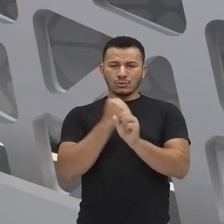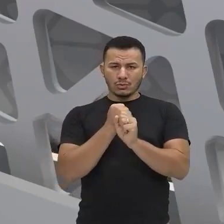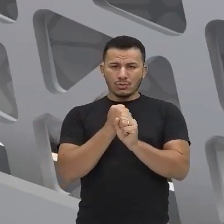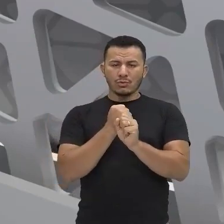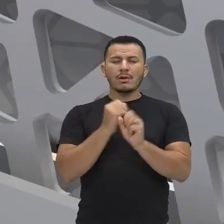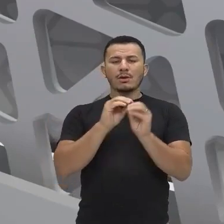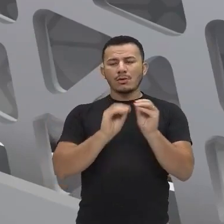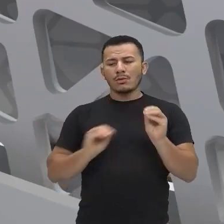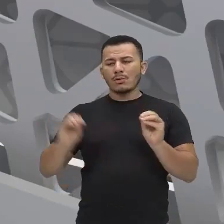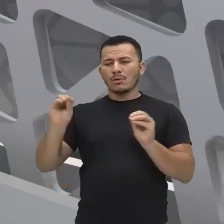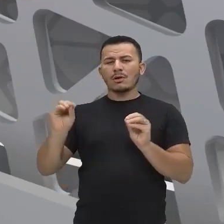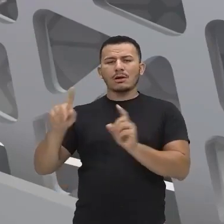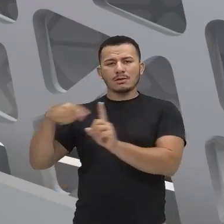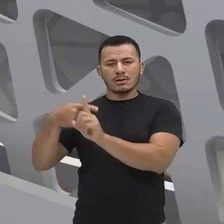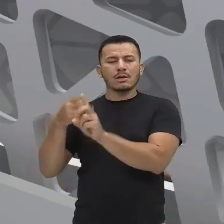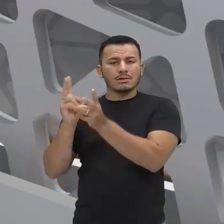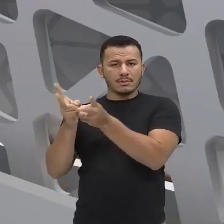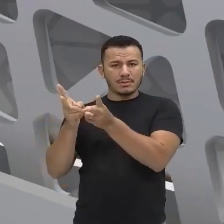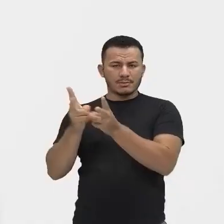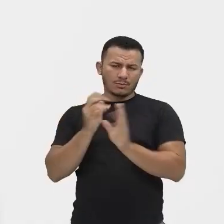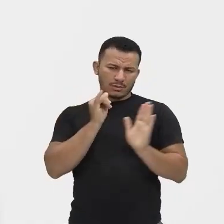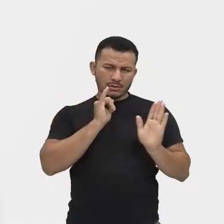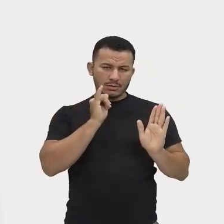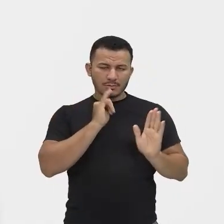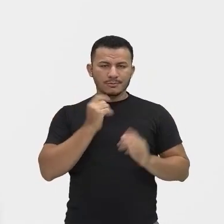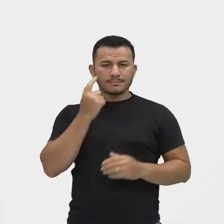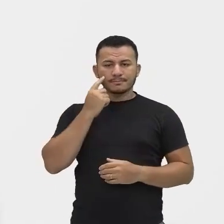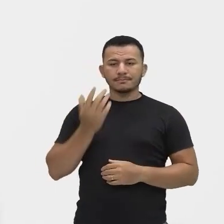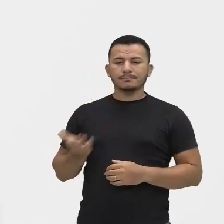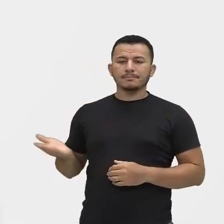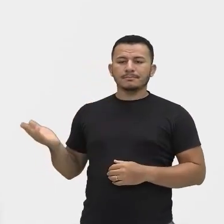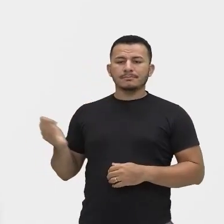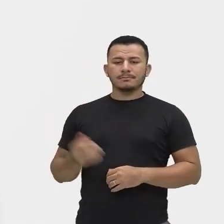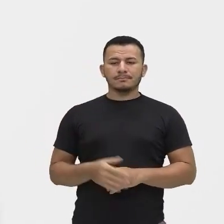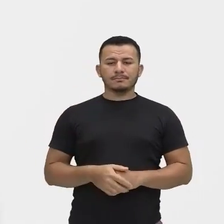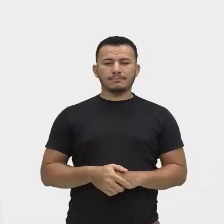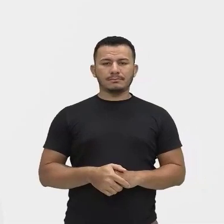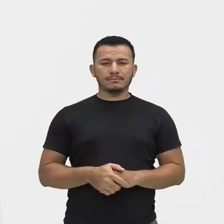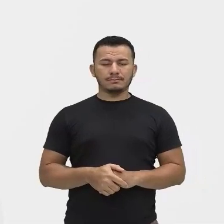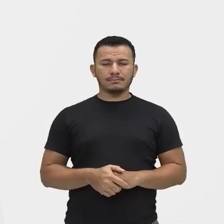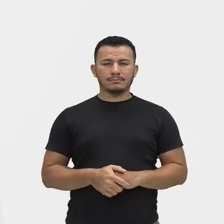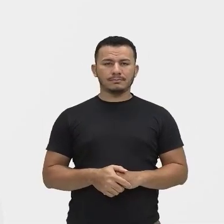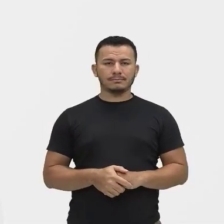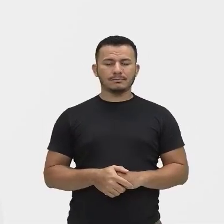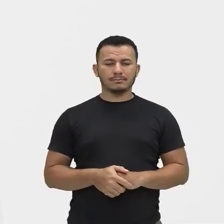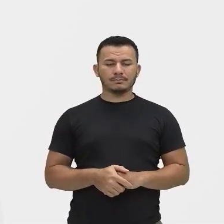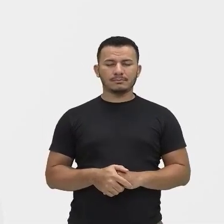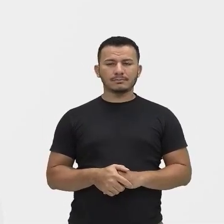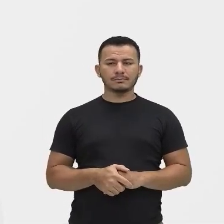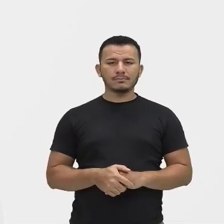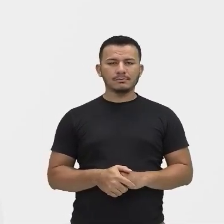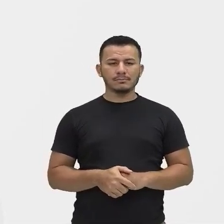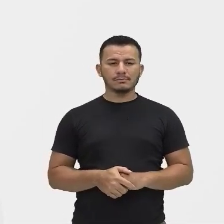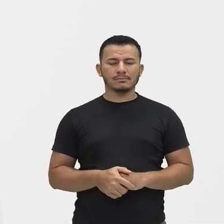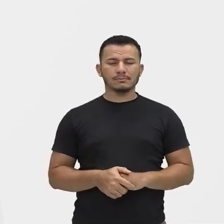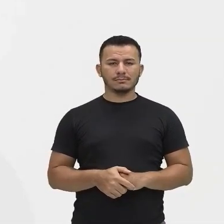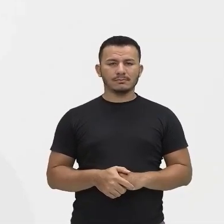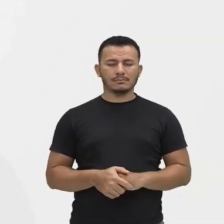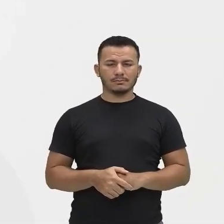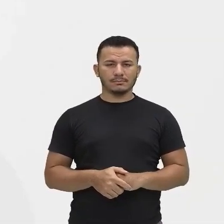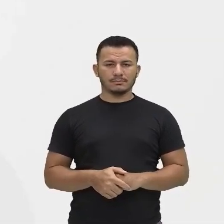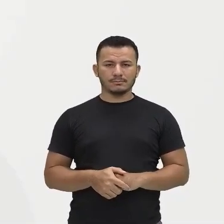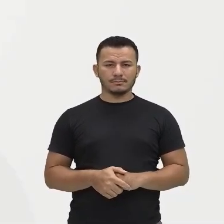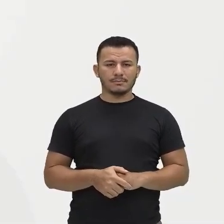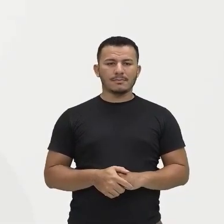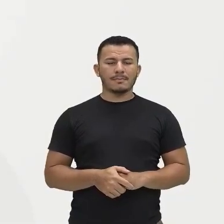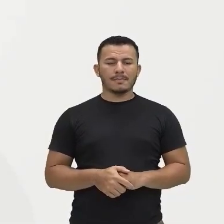mesmo sinal. Beleza? Vem comigo. Olha lá, o que nós temos. Então, continuando, nós temos o seguinte. Vamos